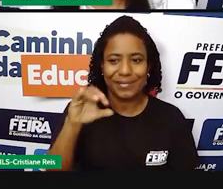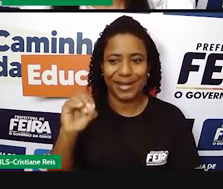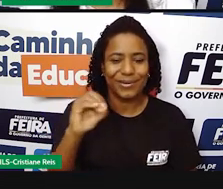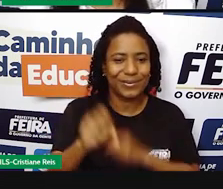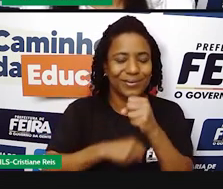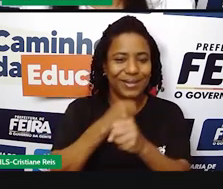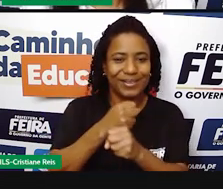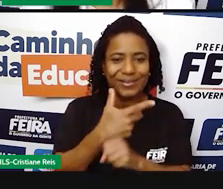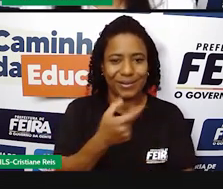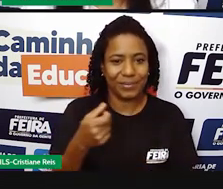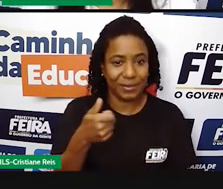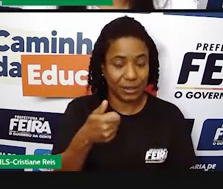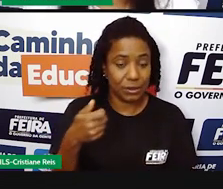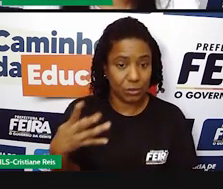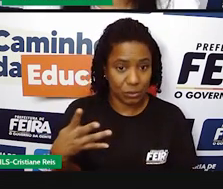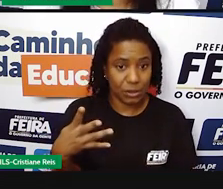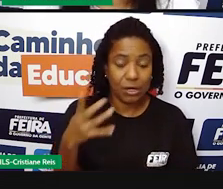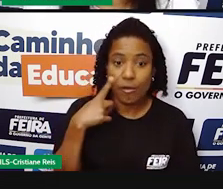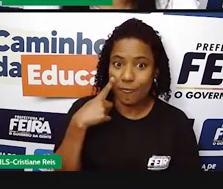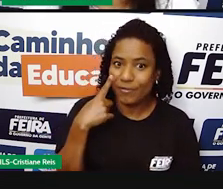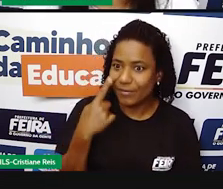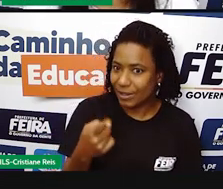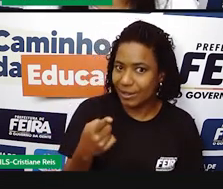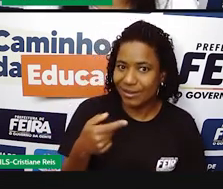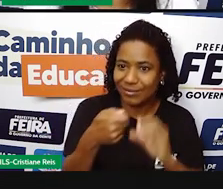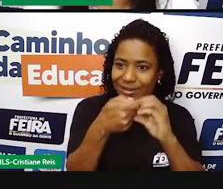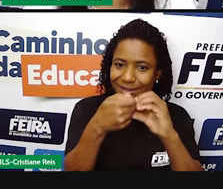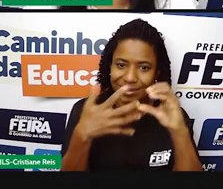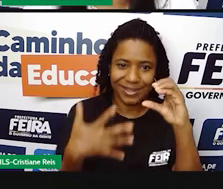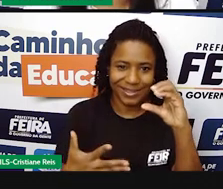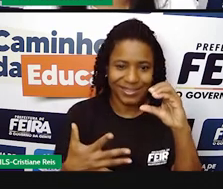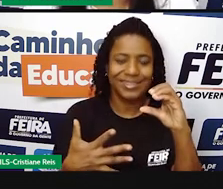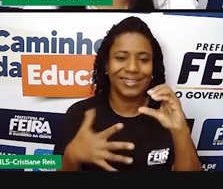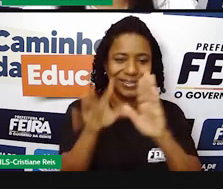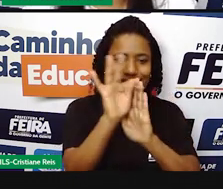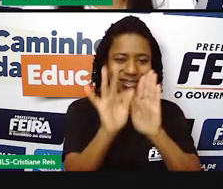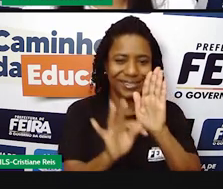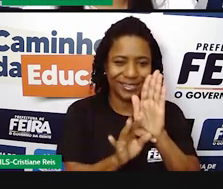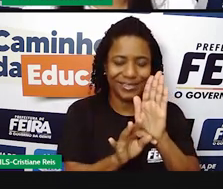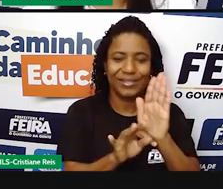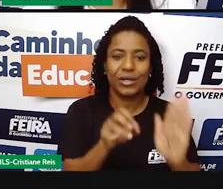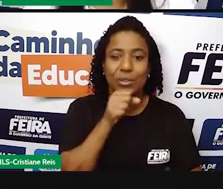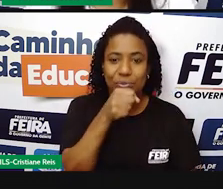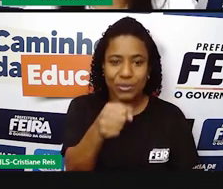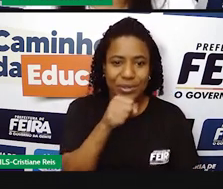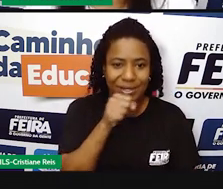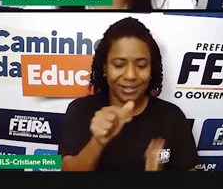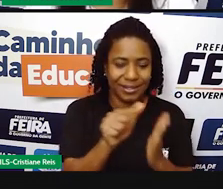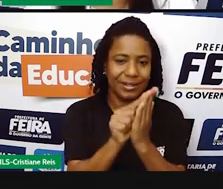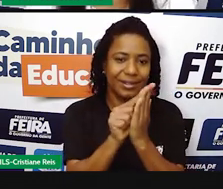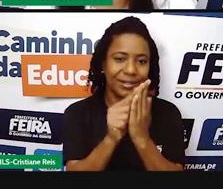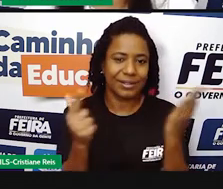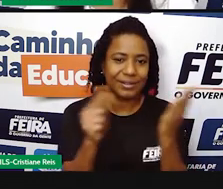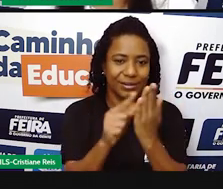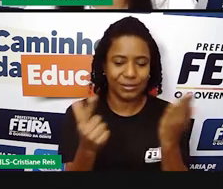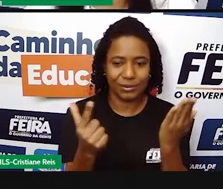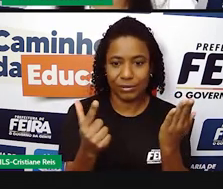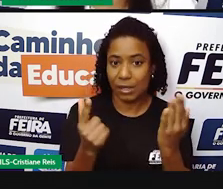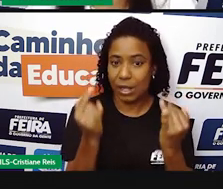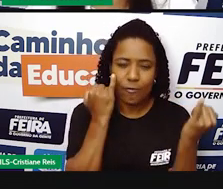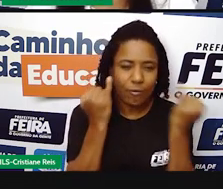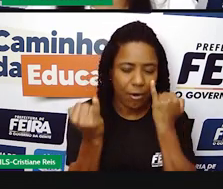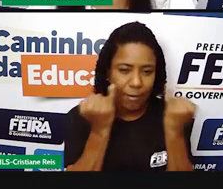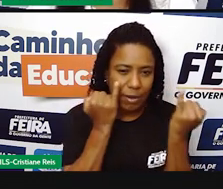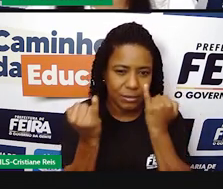aí a gente observa aí algumas características do texto jornalístico, né, que é trazer informações, e esse